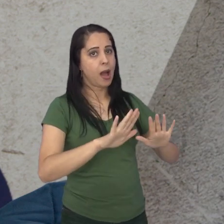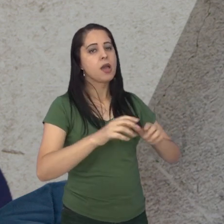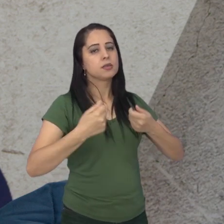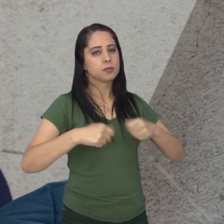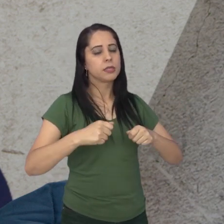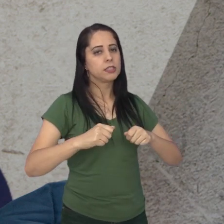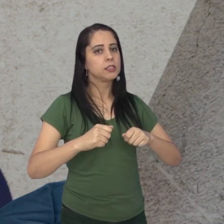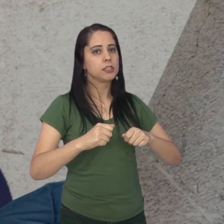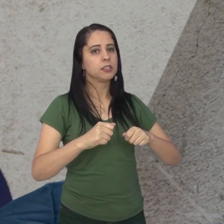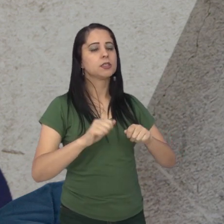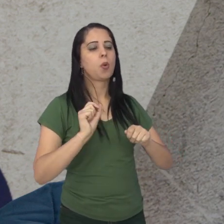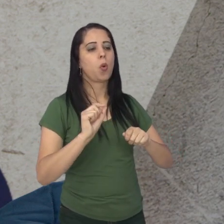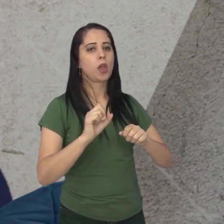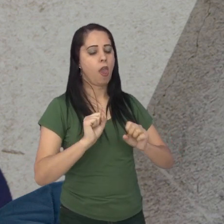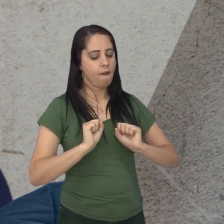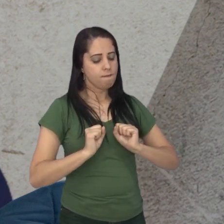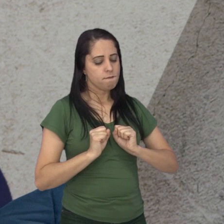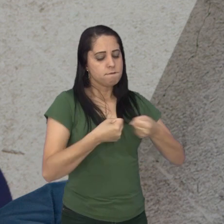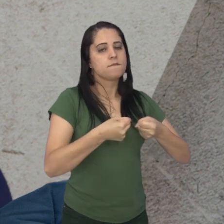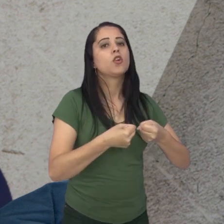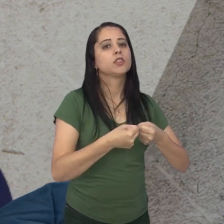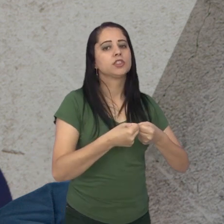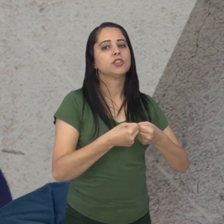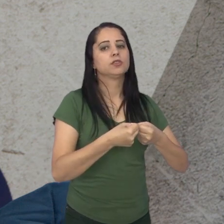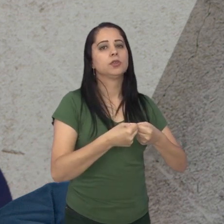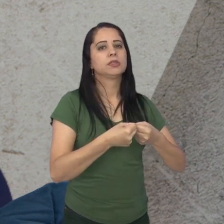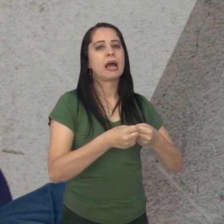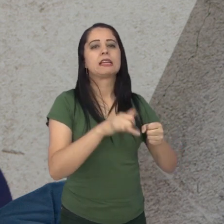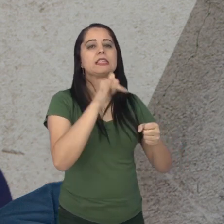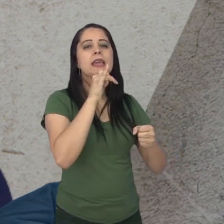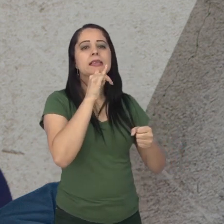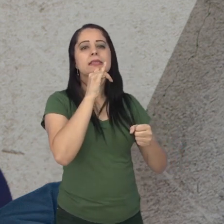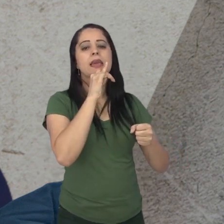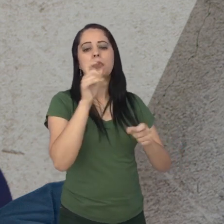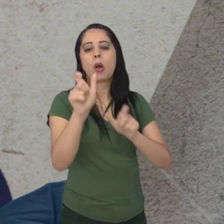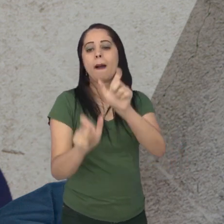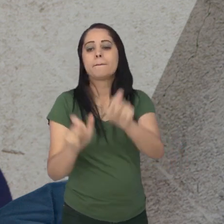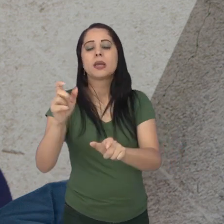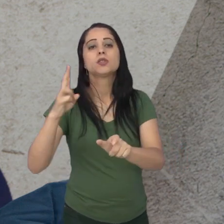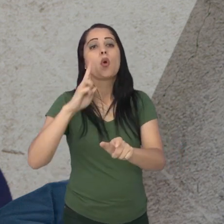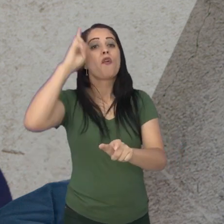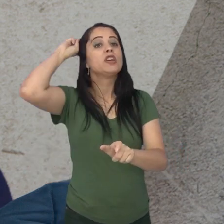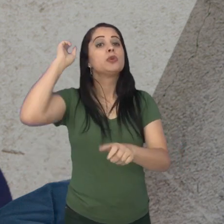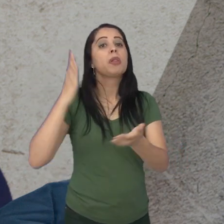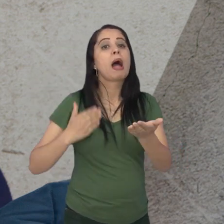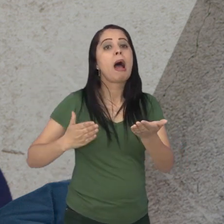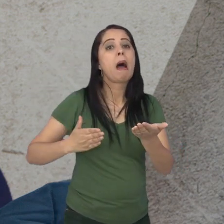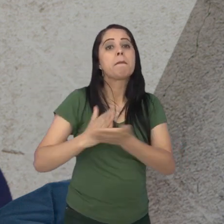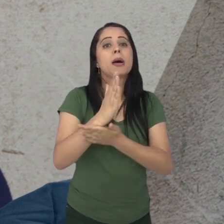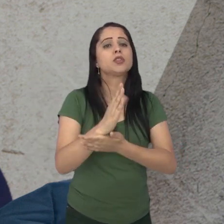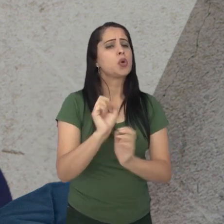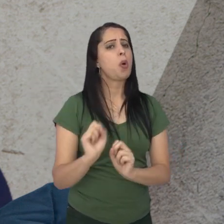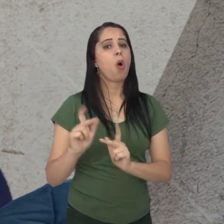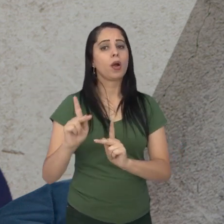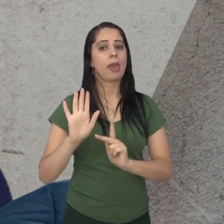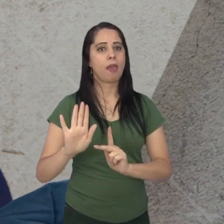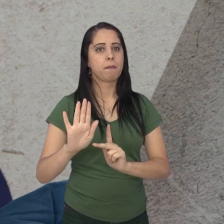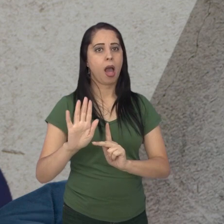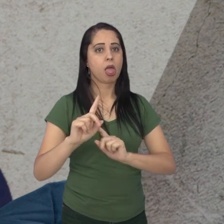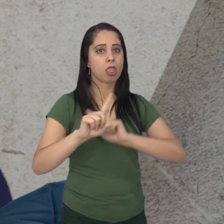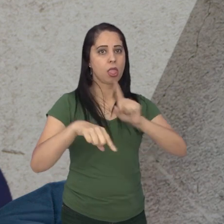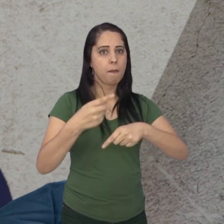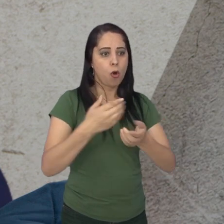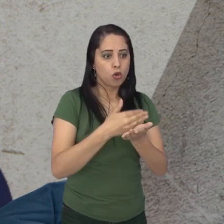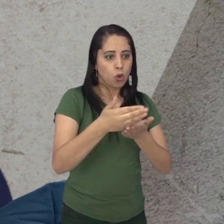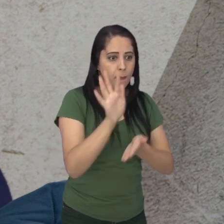bastante força de vontade para a conclusão. Embora não haja muita dificuldade para você iniciar o curso, vai exigir muito